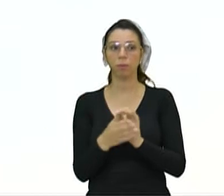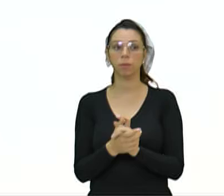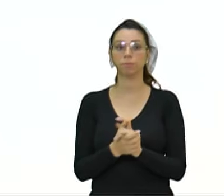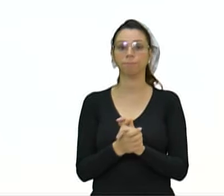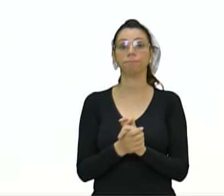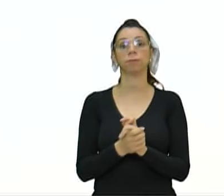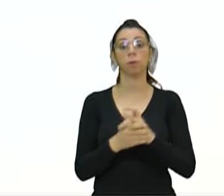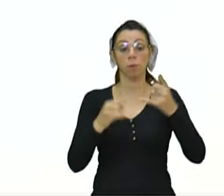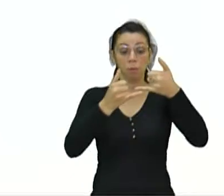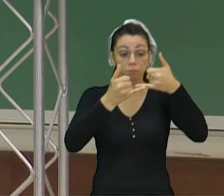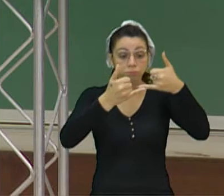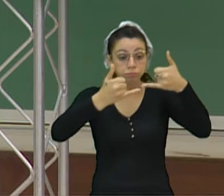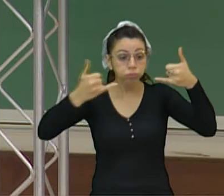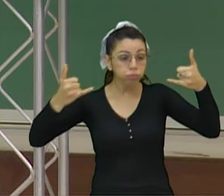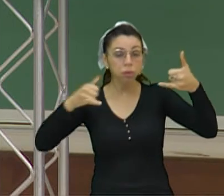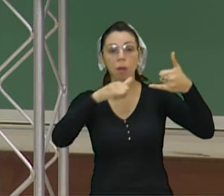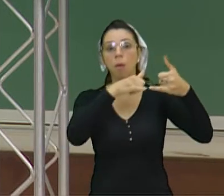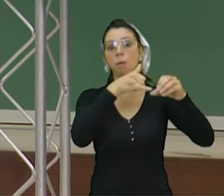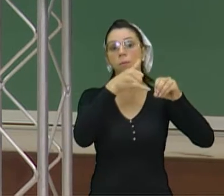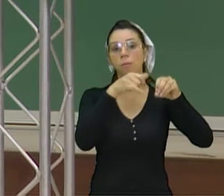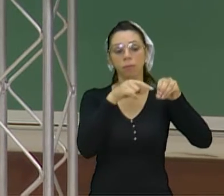alta tensão, nós vimos lá, né?